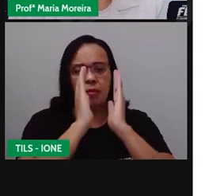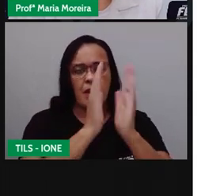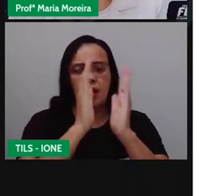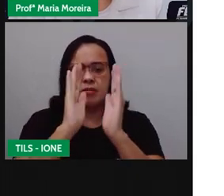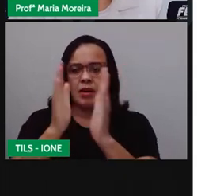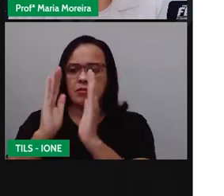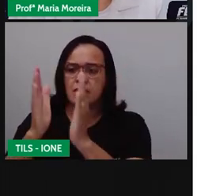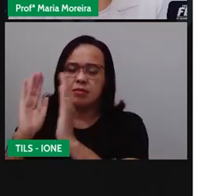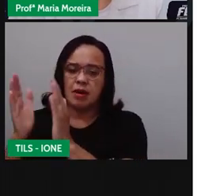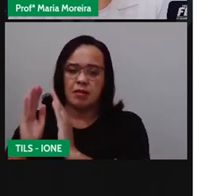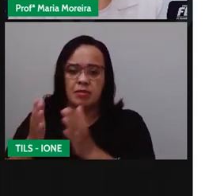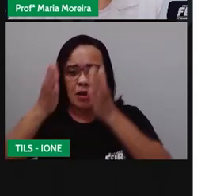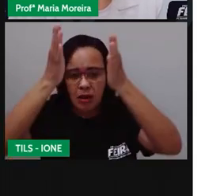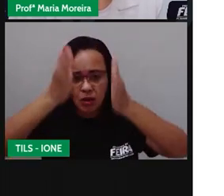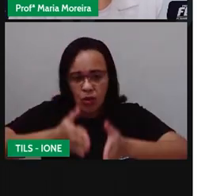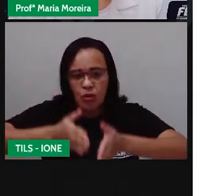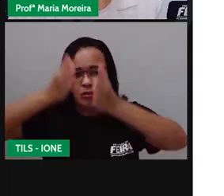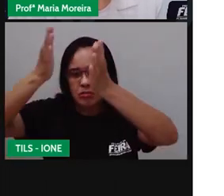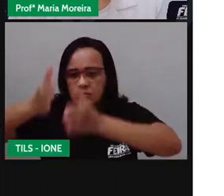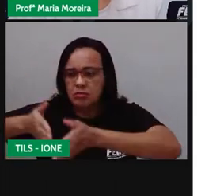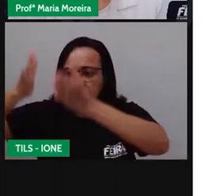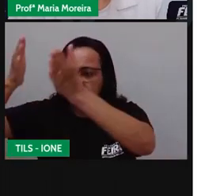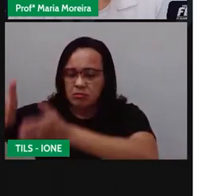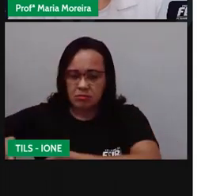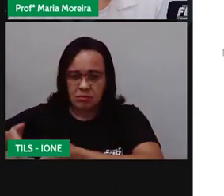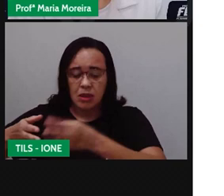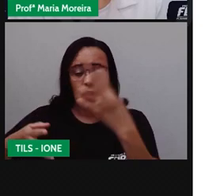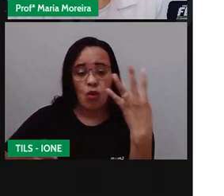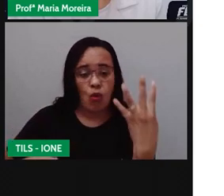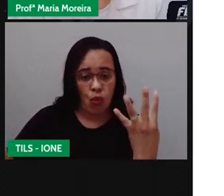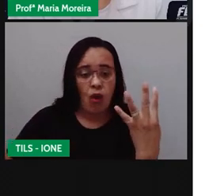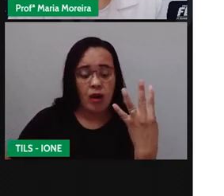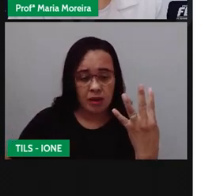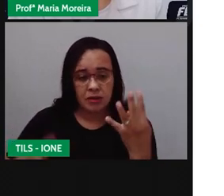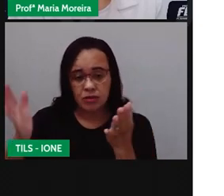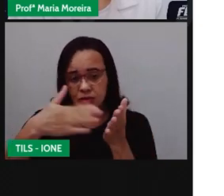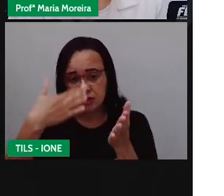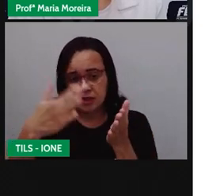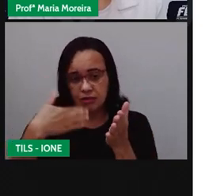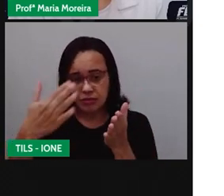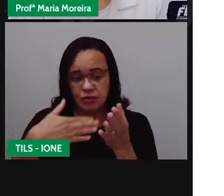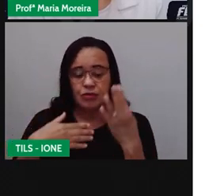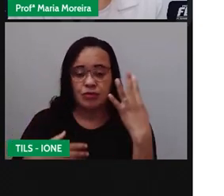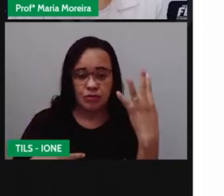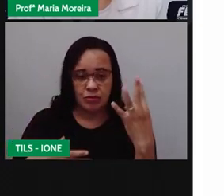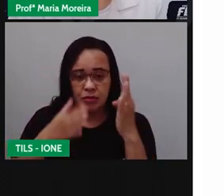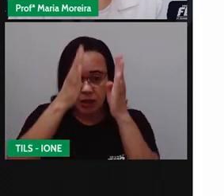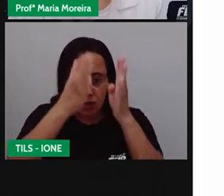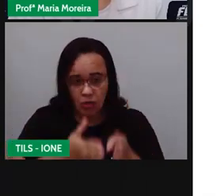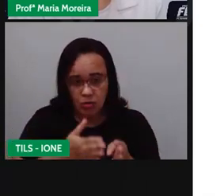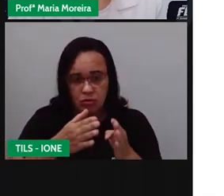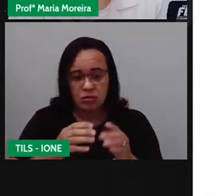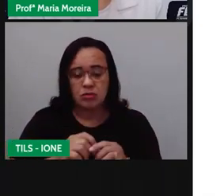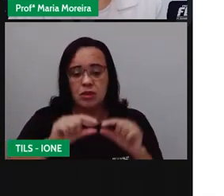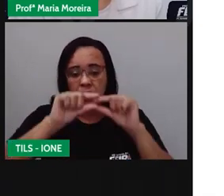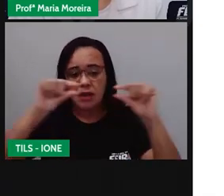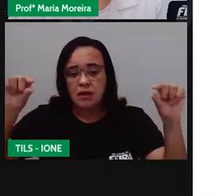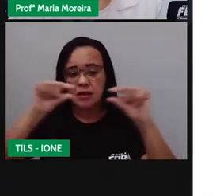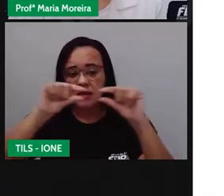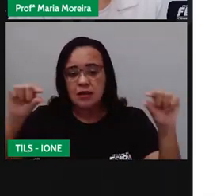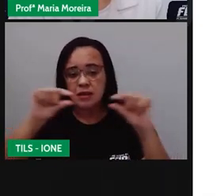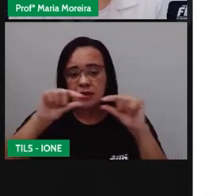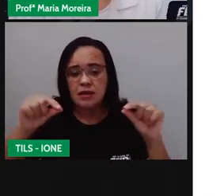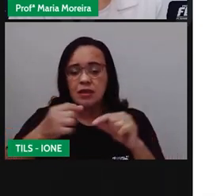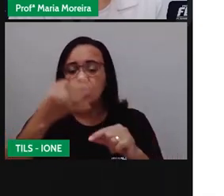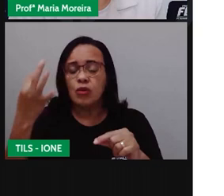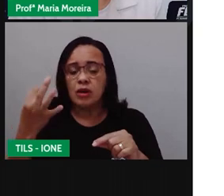na minha coluna? 1, 2, 3, 4. E quantos tem na minha linha? 1, 2,